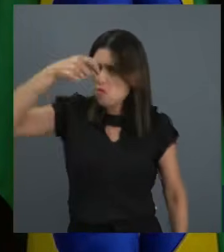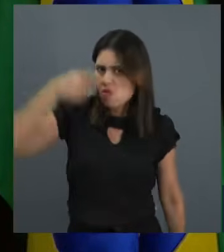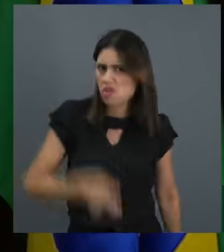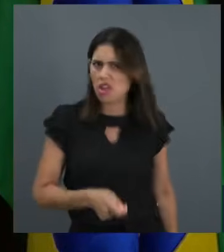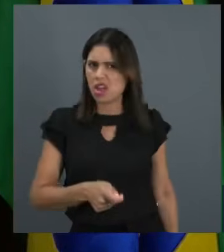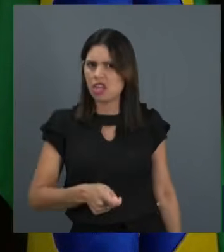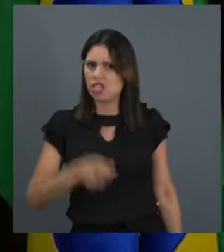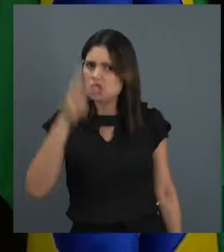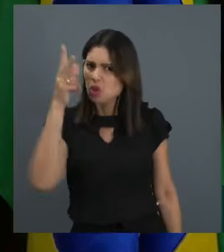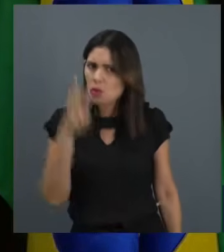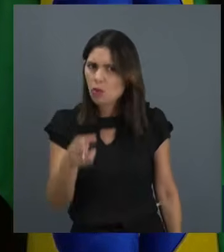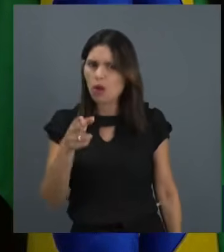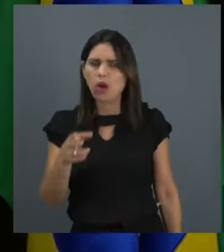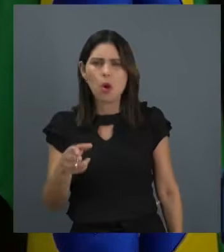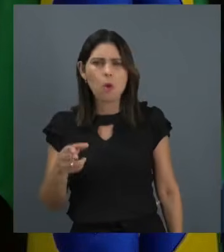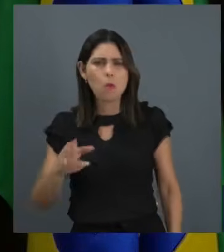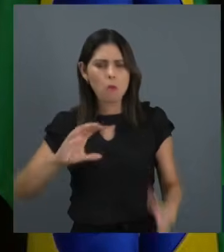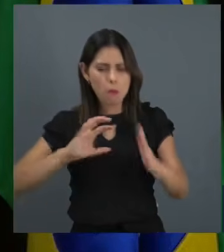político.